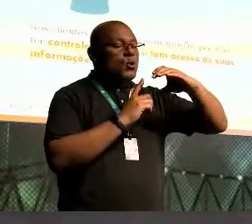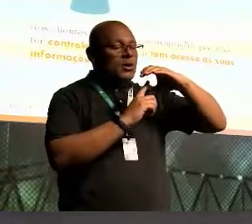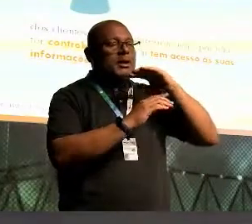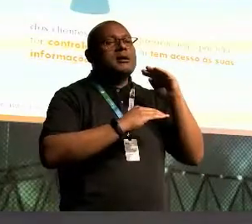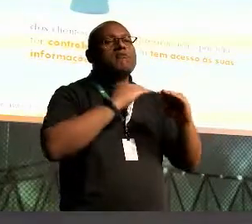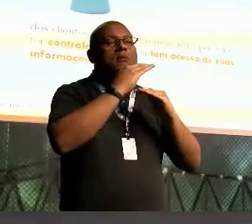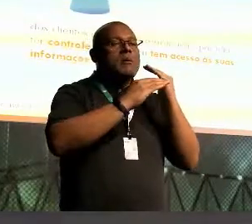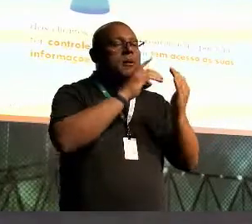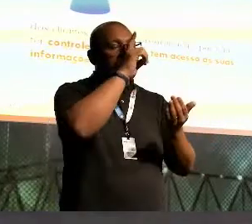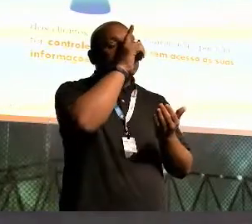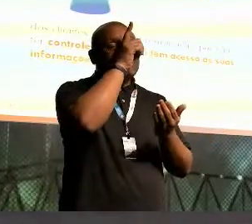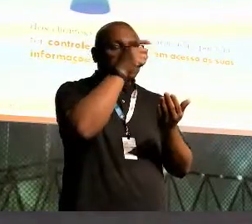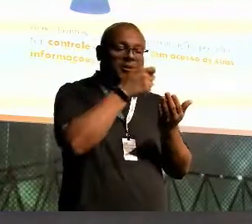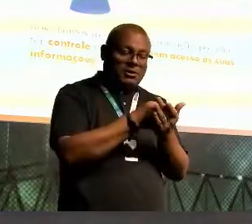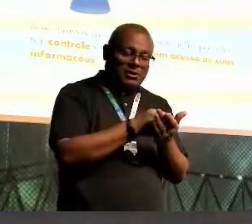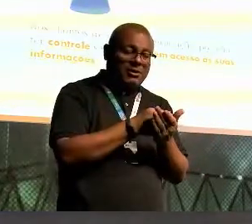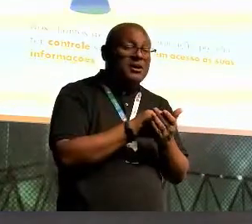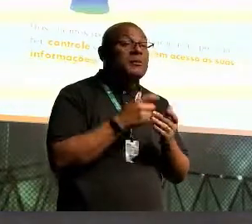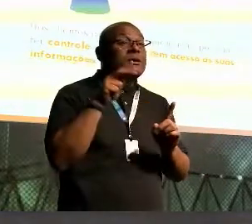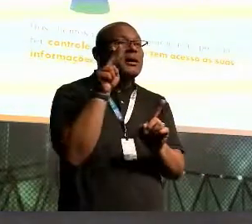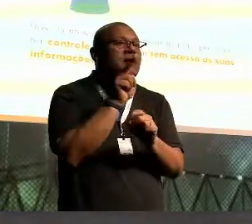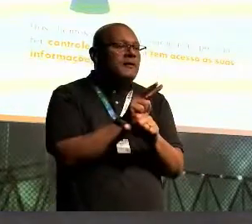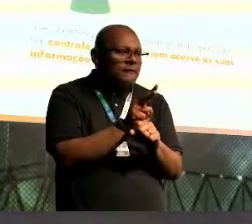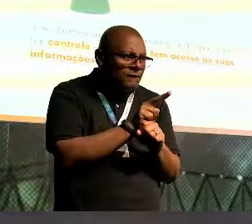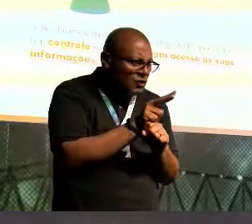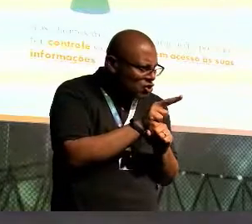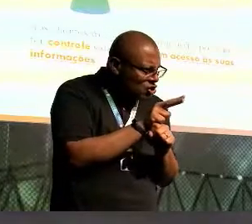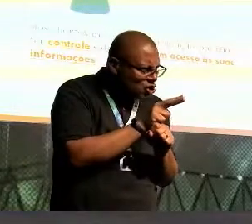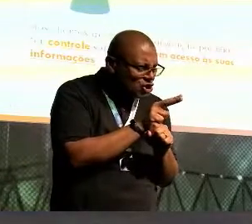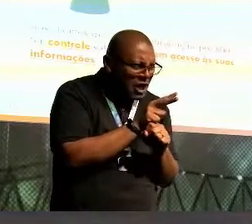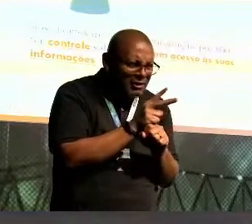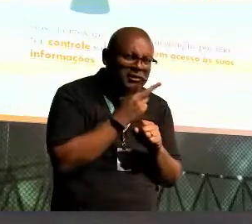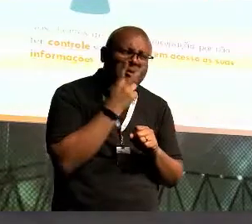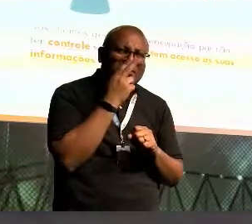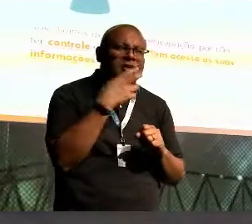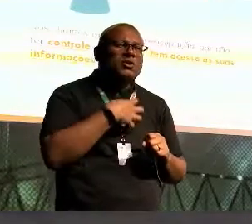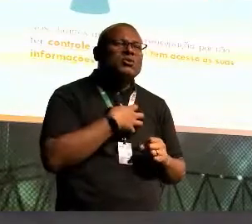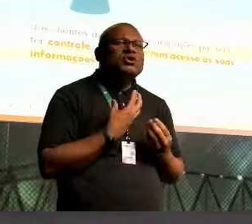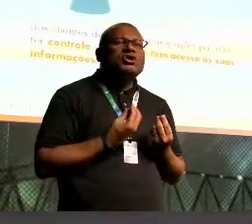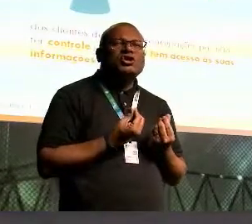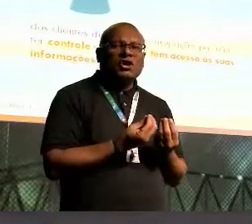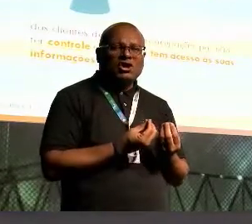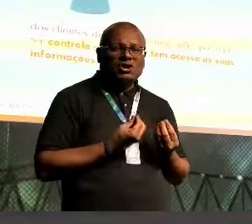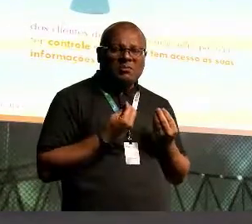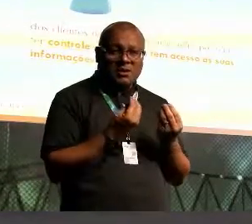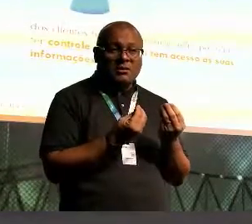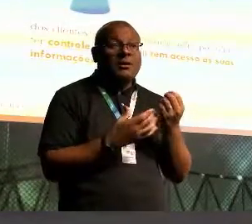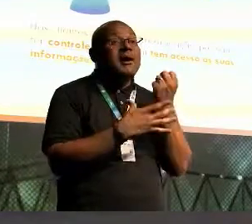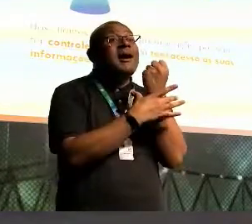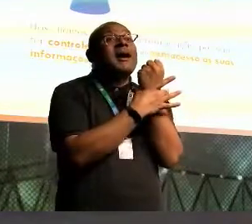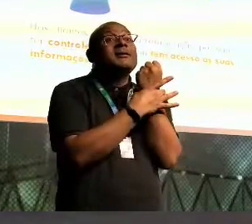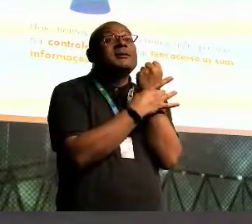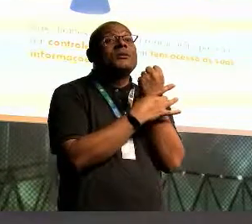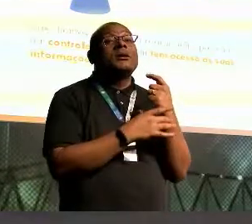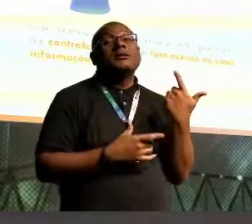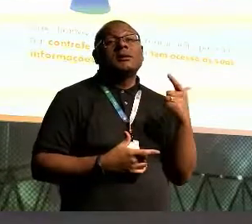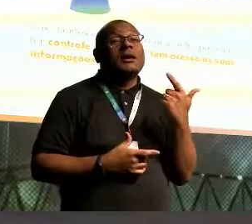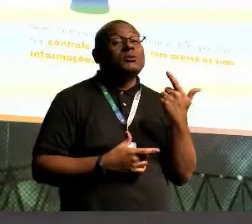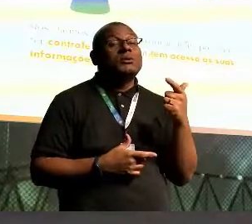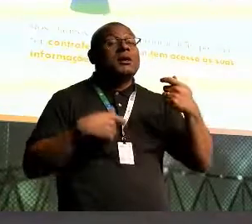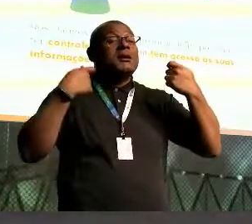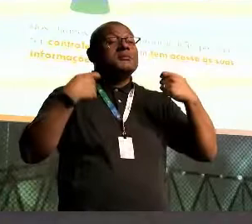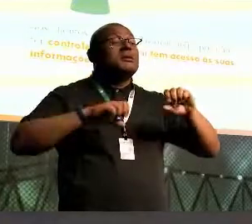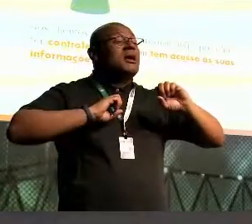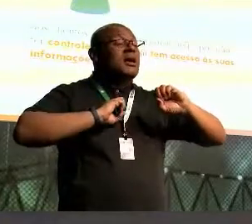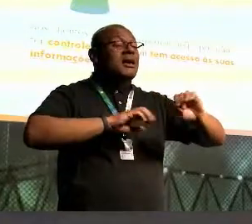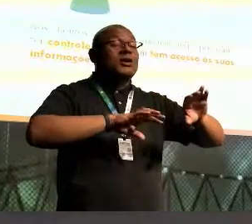ele não tomaria de outra maneira, por estar sendo vigiado, digamos assim. Então, tem esse sentimento, assim como a segurança também. A gente precisa